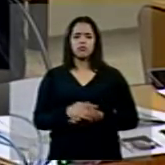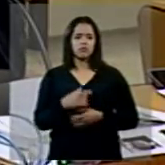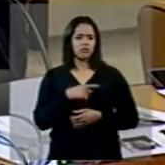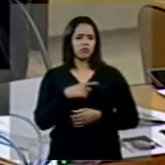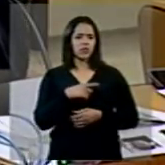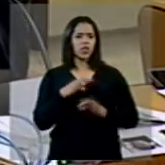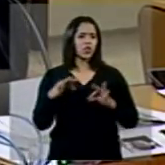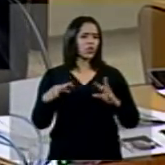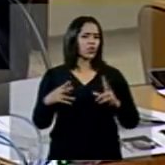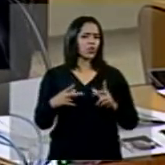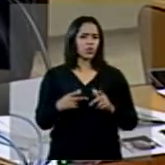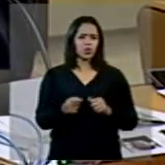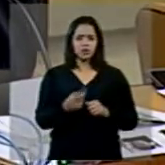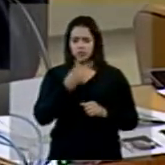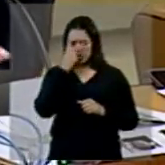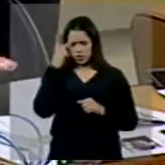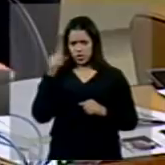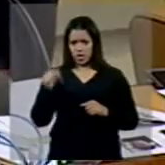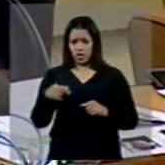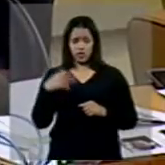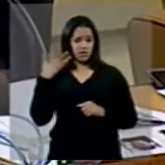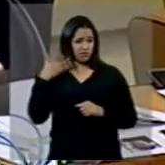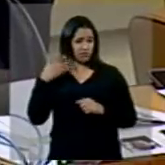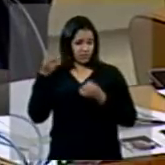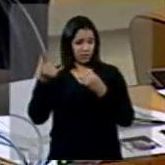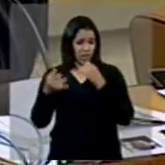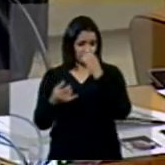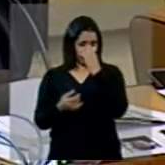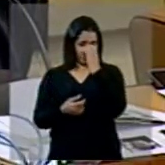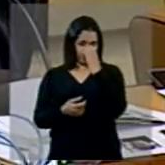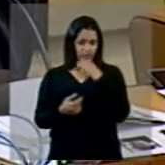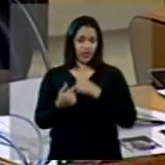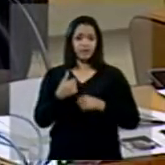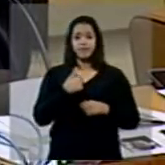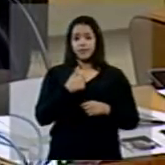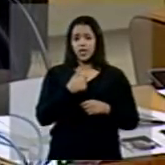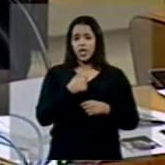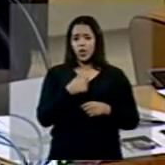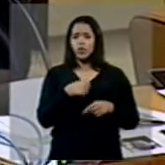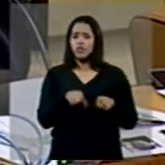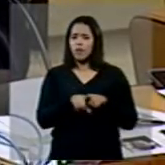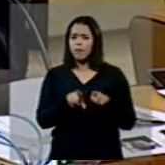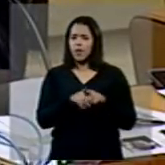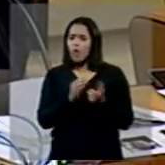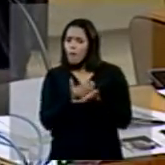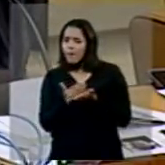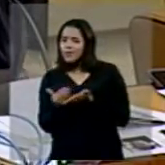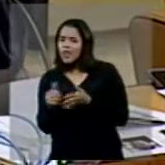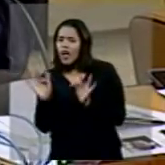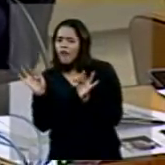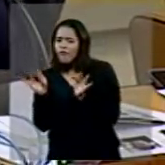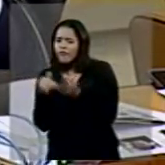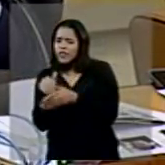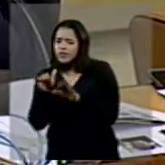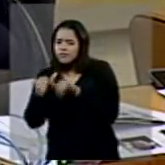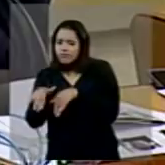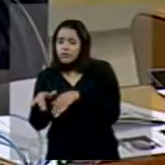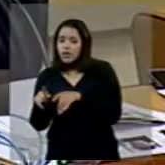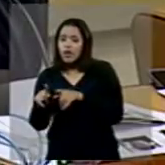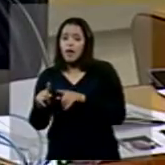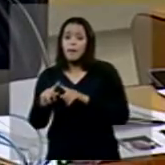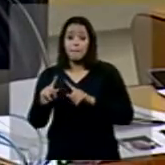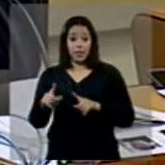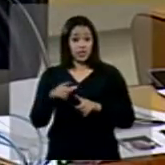aqui expuseram. Senhor presidente, eu até começaria pelo final. Há